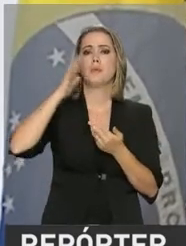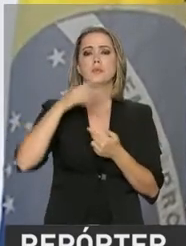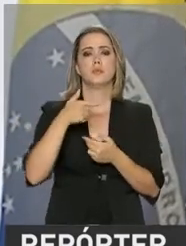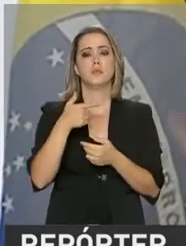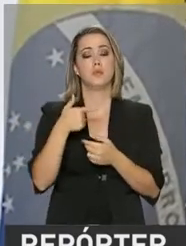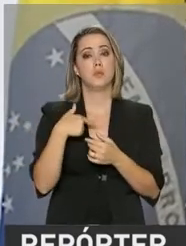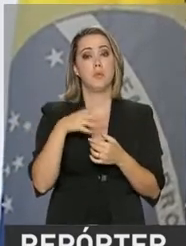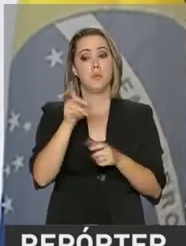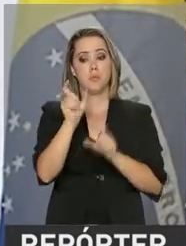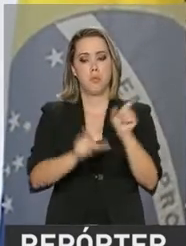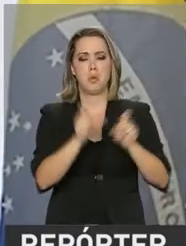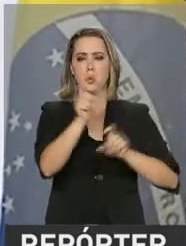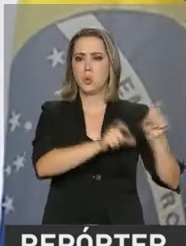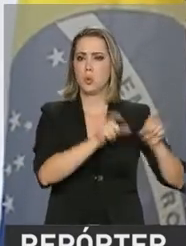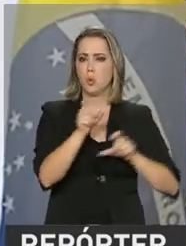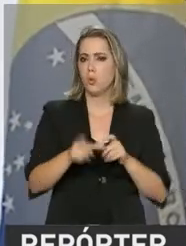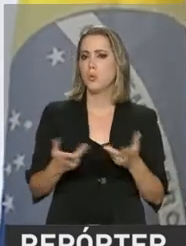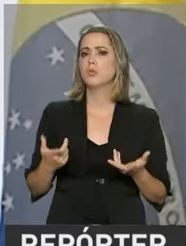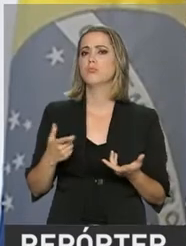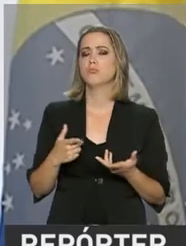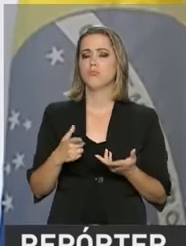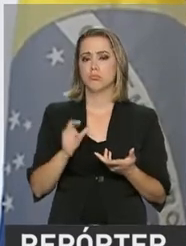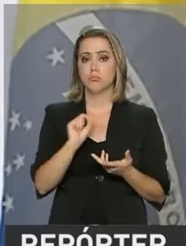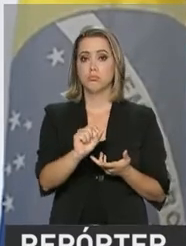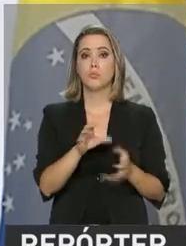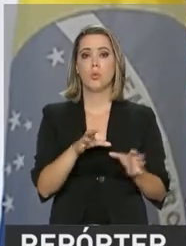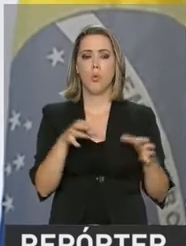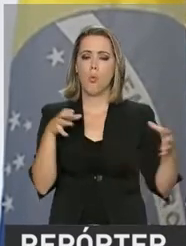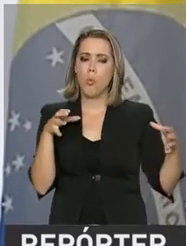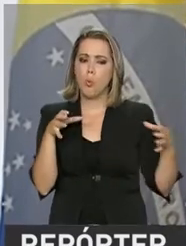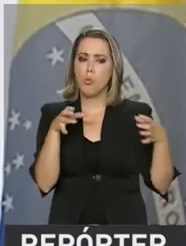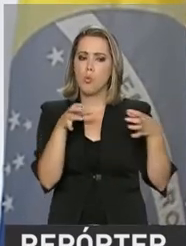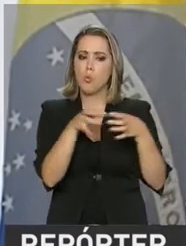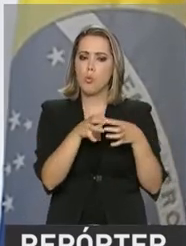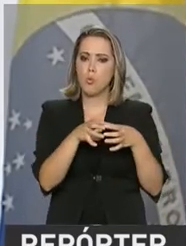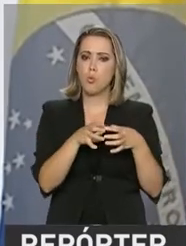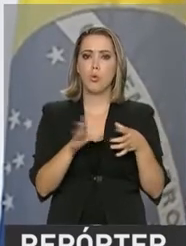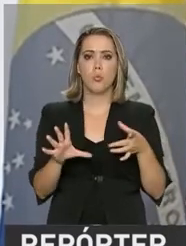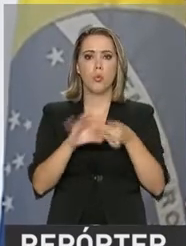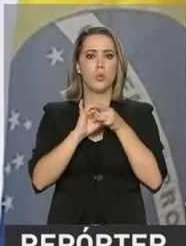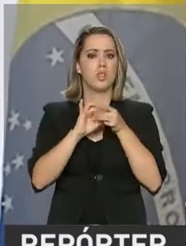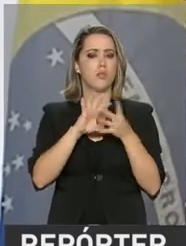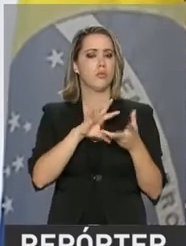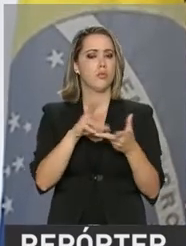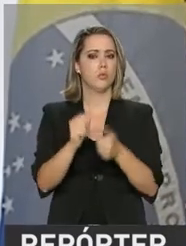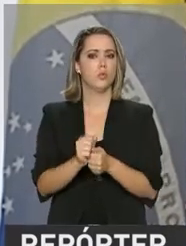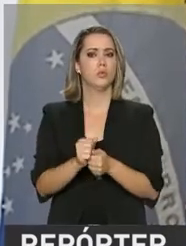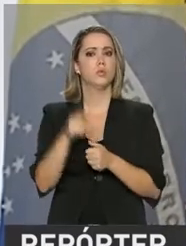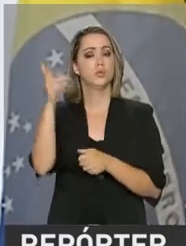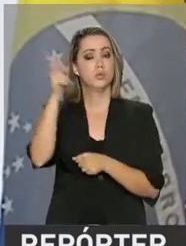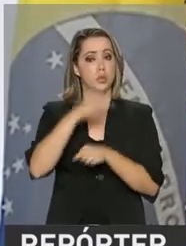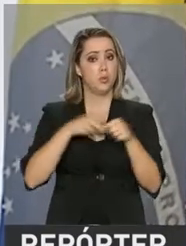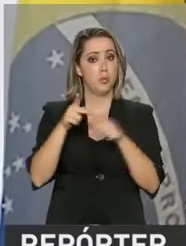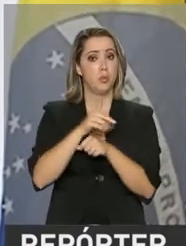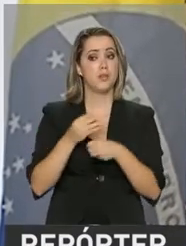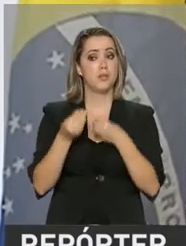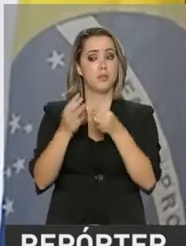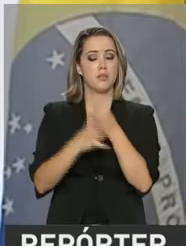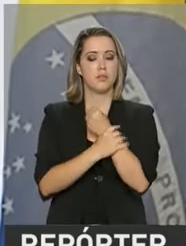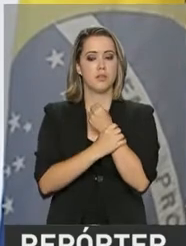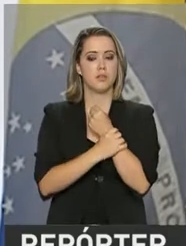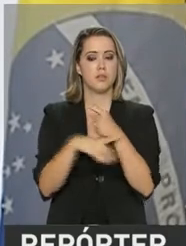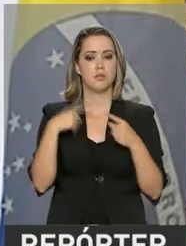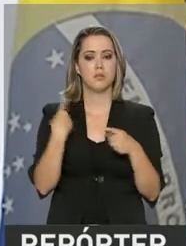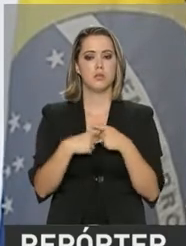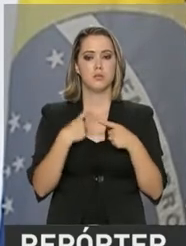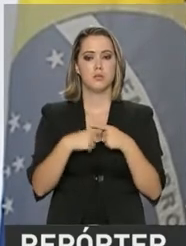quantidade de consumidores, que é uma plataforma de integração com o mundo, e num país que oferece segurança.